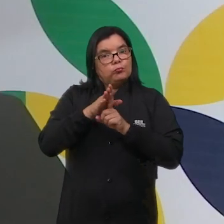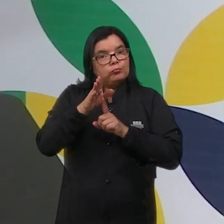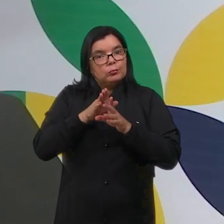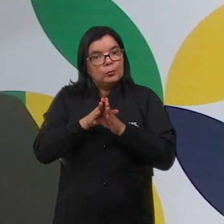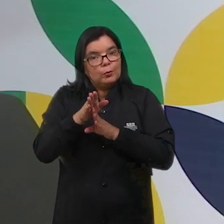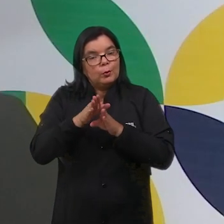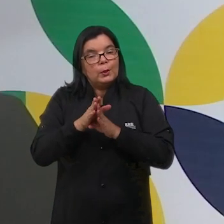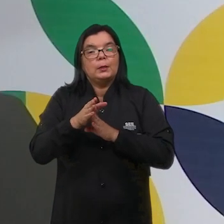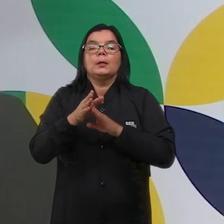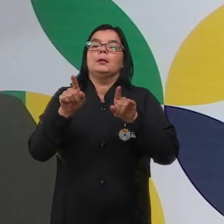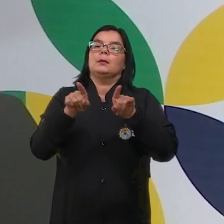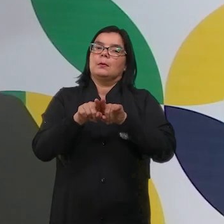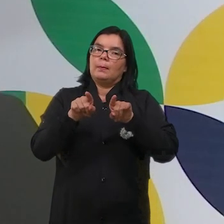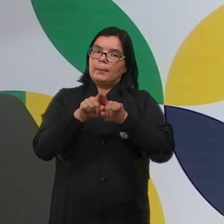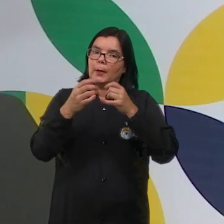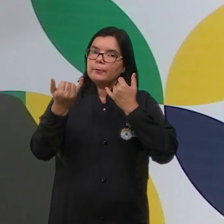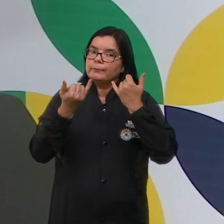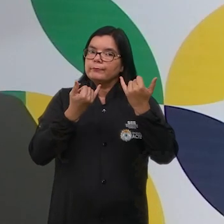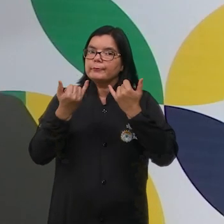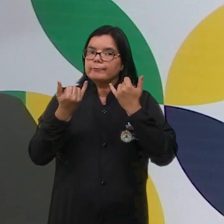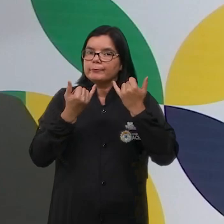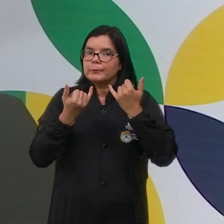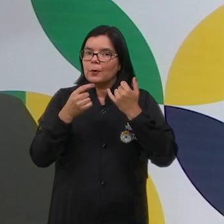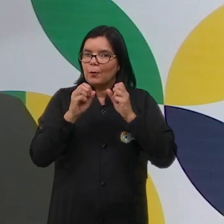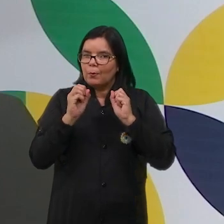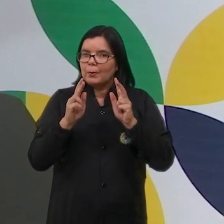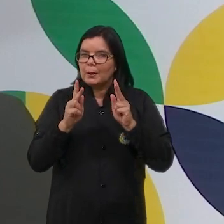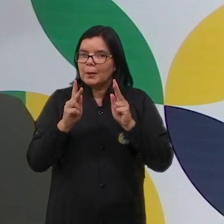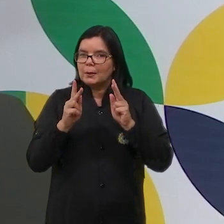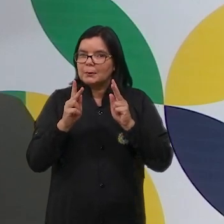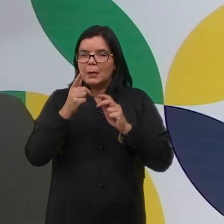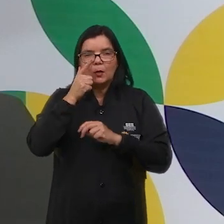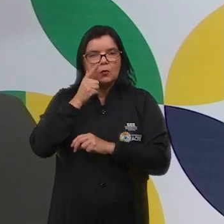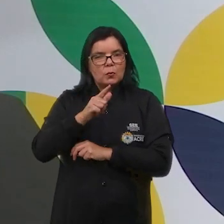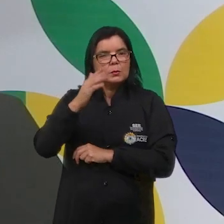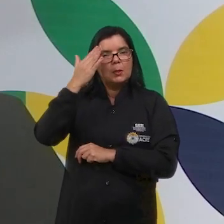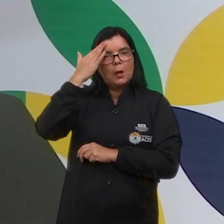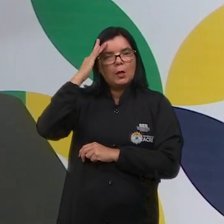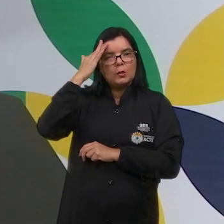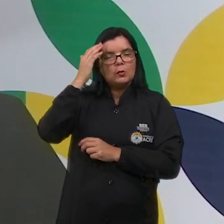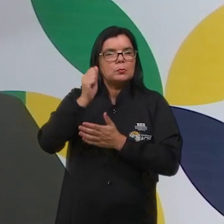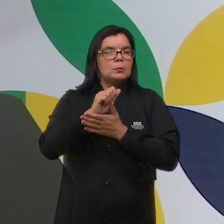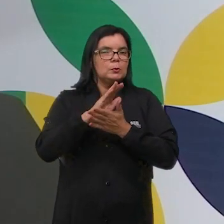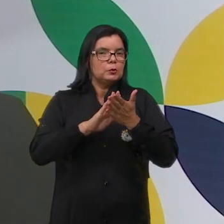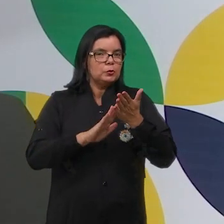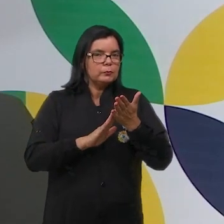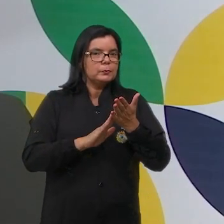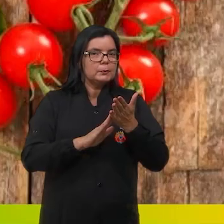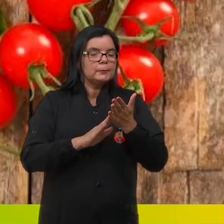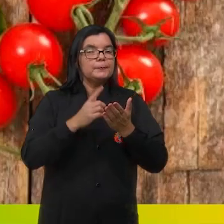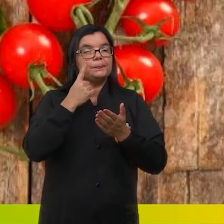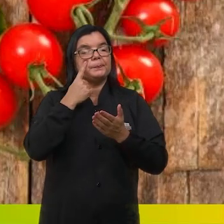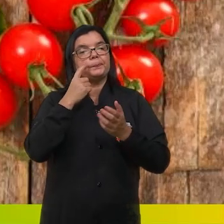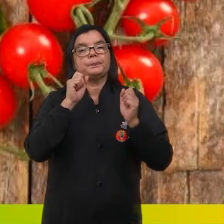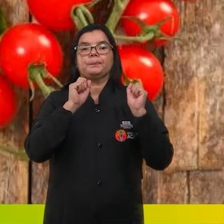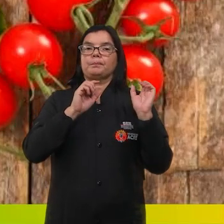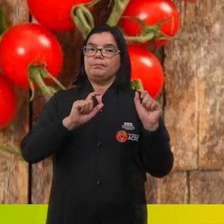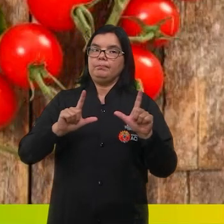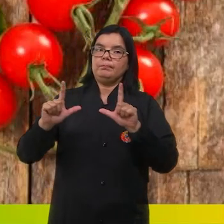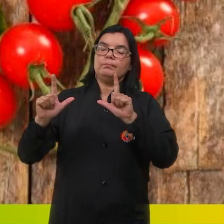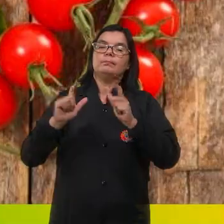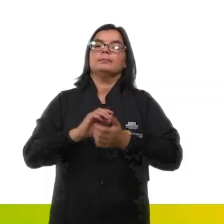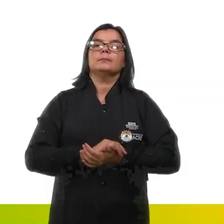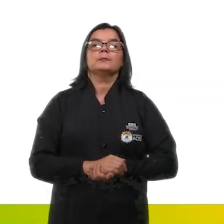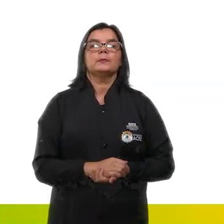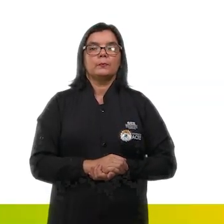e informada. Ok? Será que a gente consegue fazer um exercício baseado em tudo isso que eu falei? Vamos lá, foca na tela. Let's go.